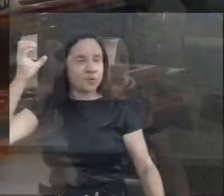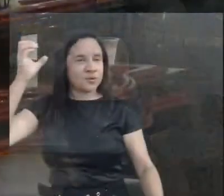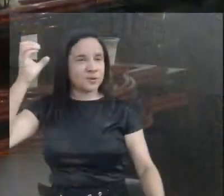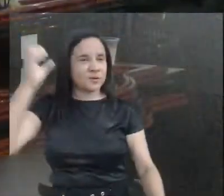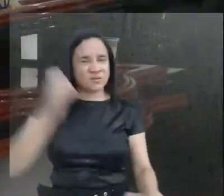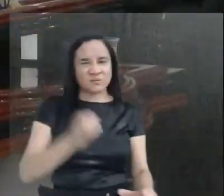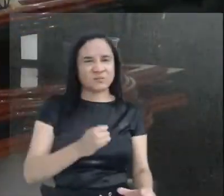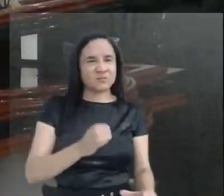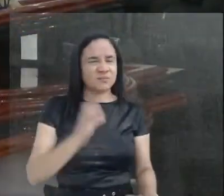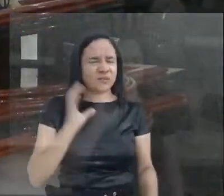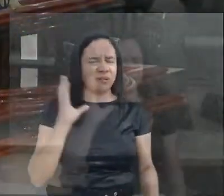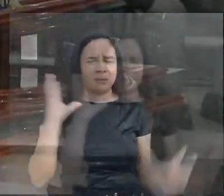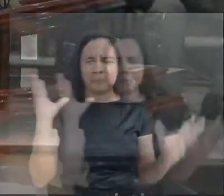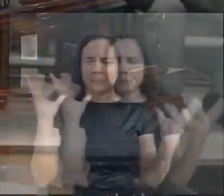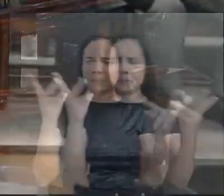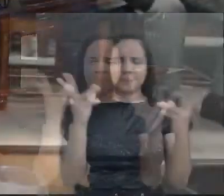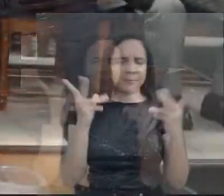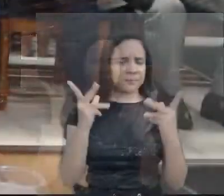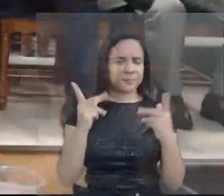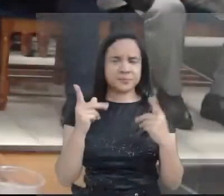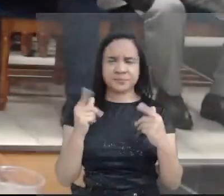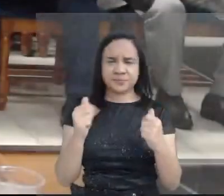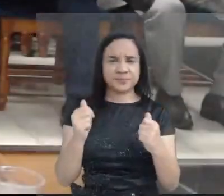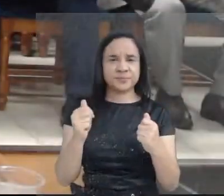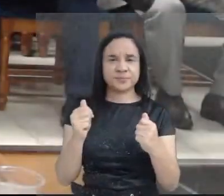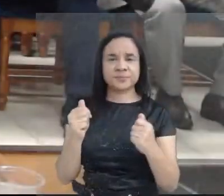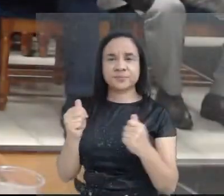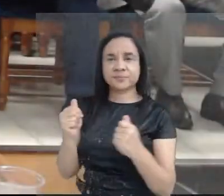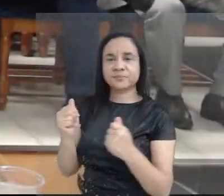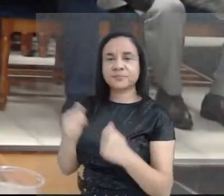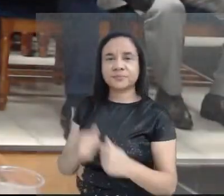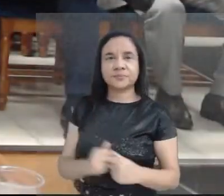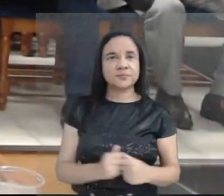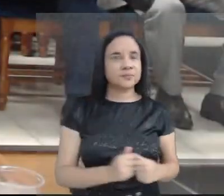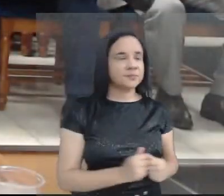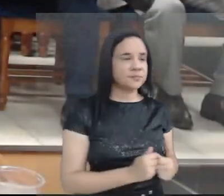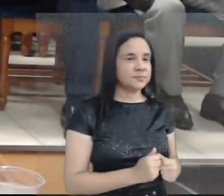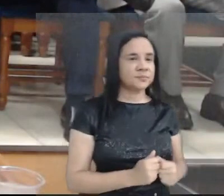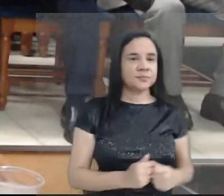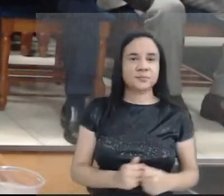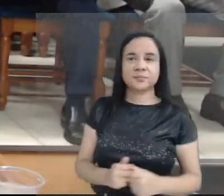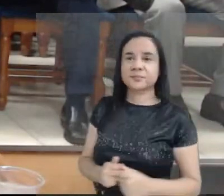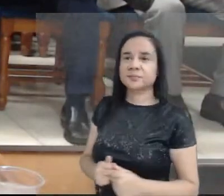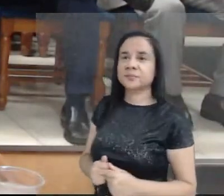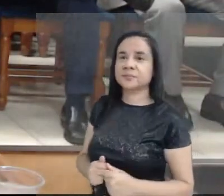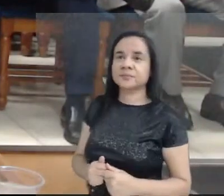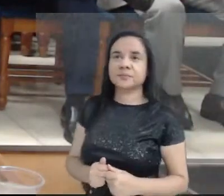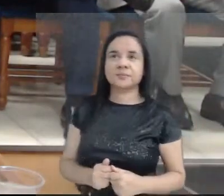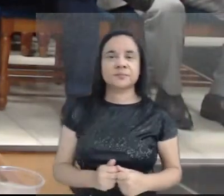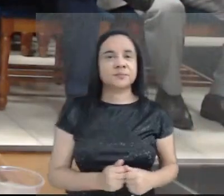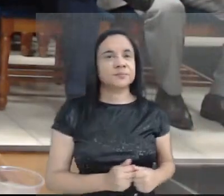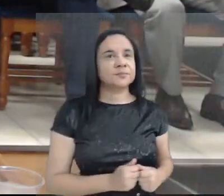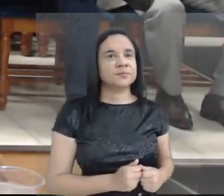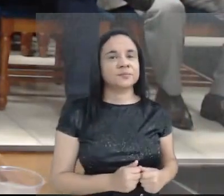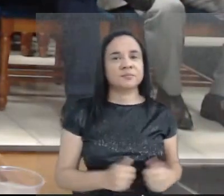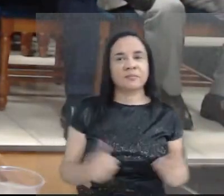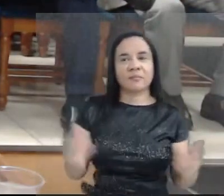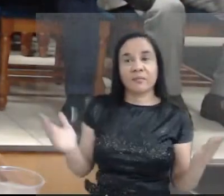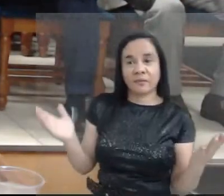incrível, incrível, Então agora o